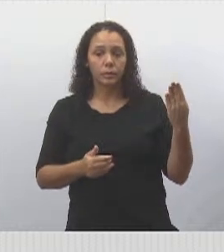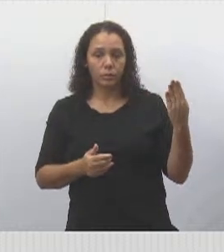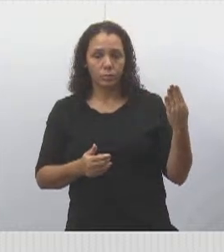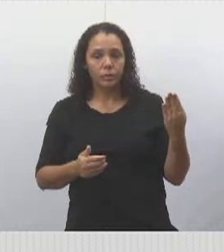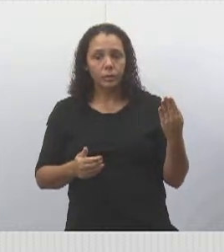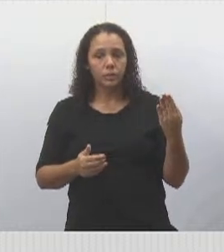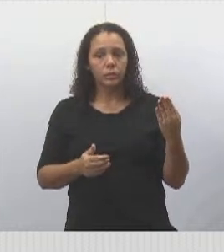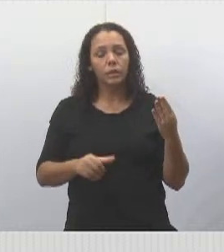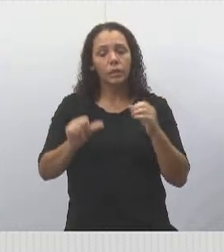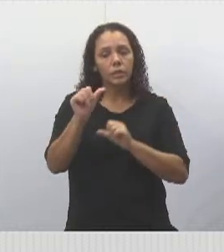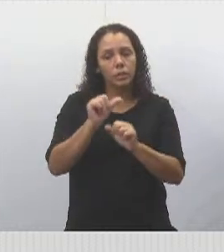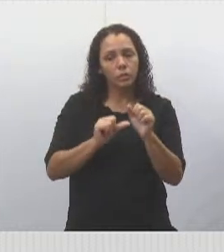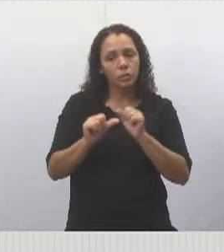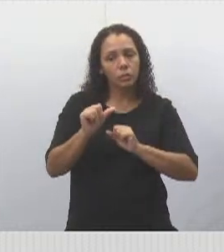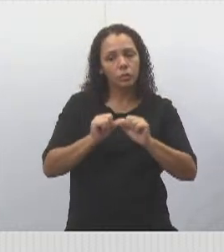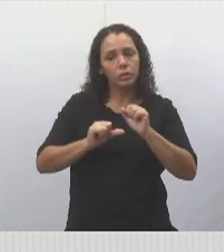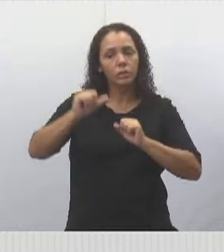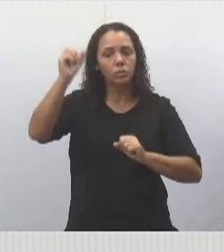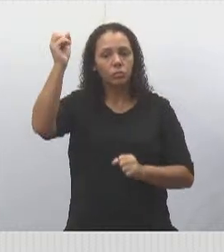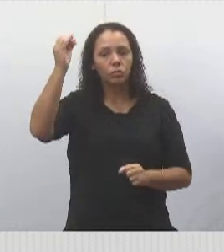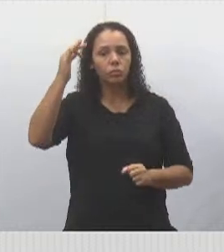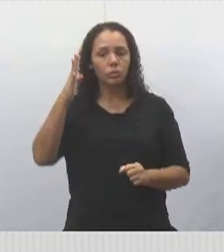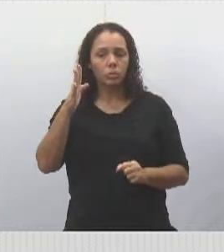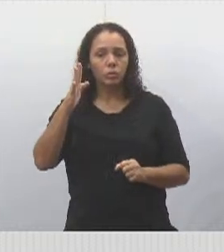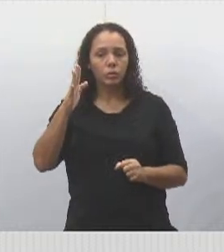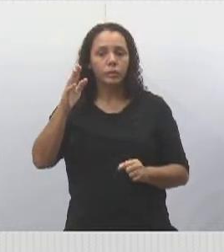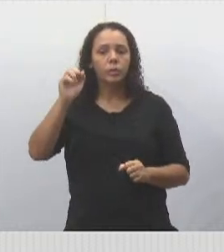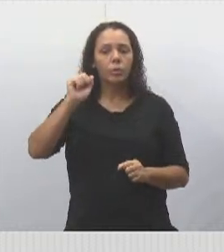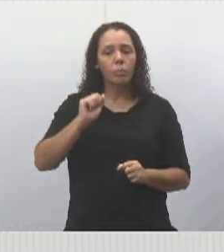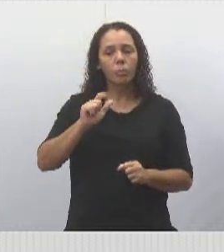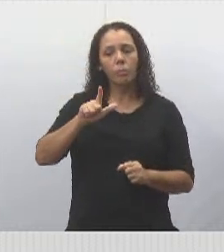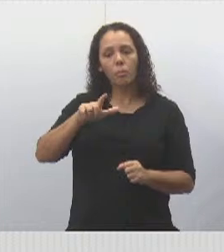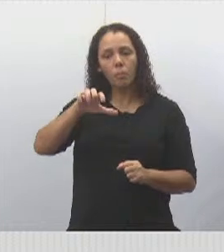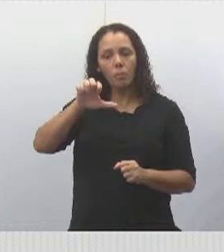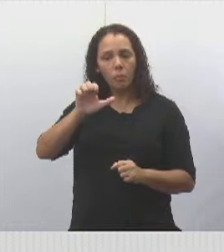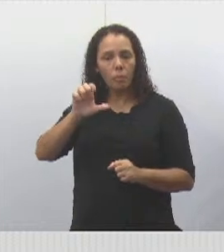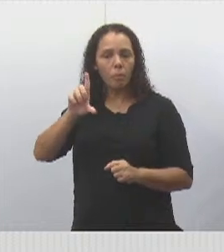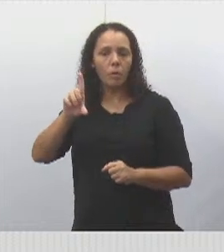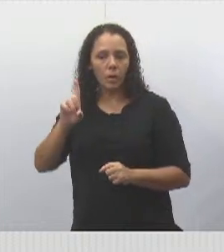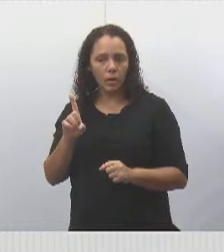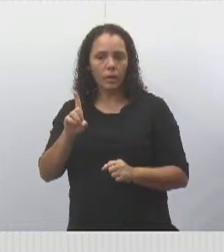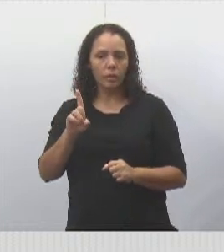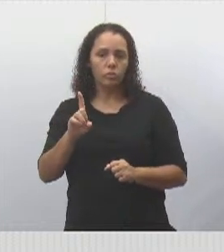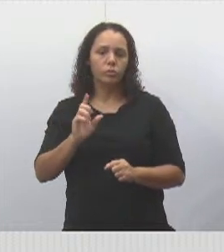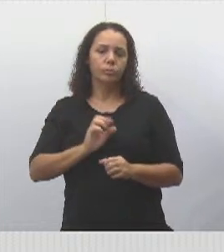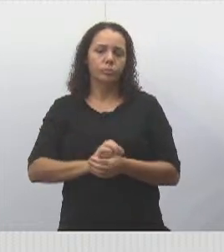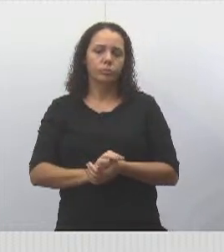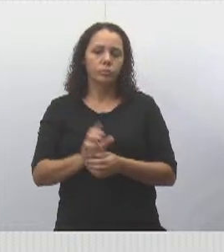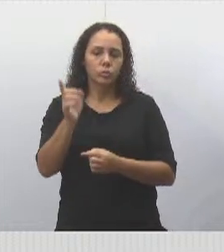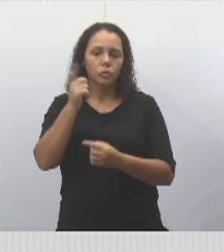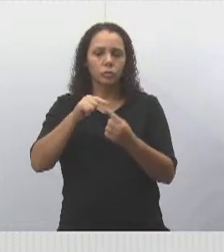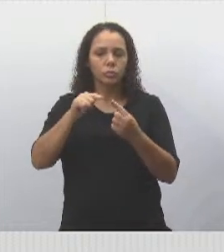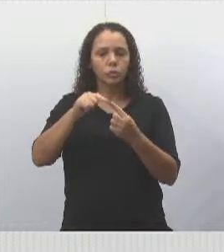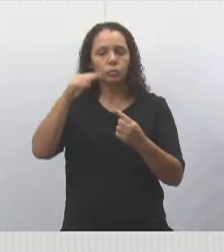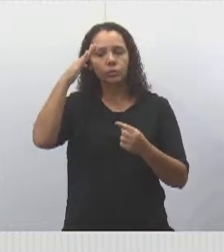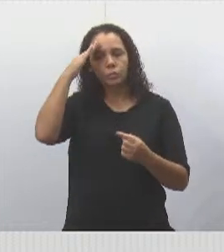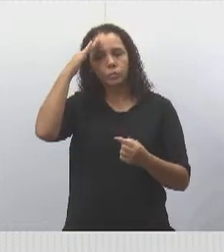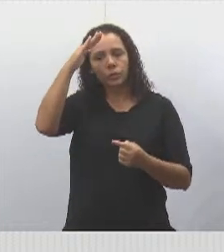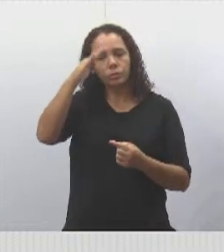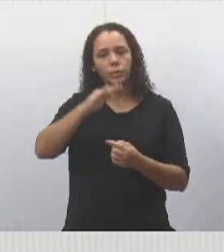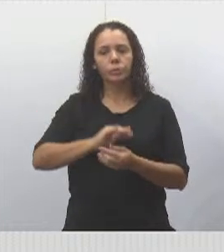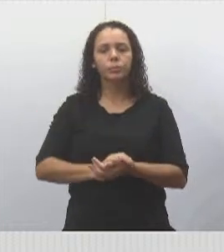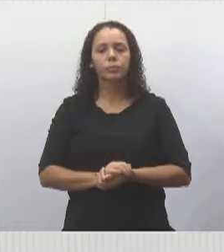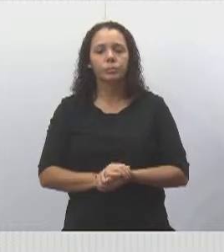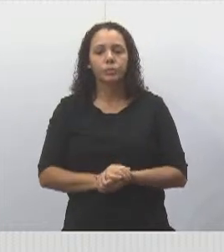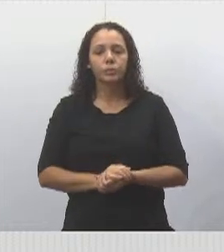Aliança, Cidade Jardim, Jardim do Vale, Jardim Pitoresco, Paulistana e Santa Maria, e a substituição do parque luminoso por LED.